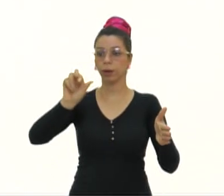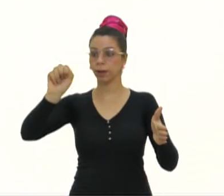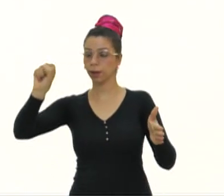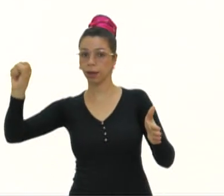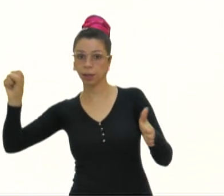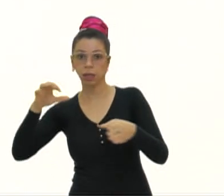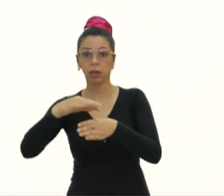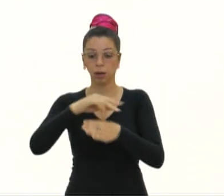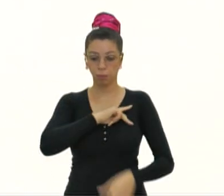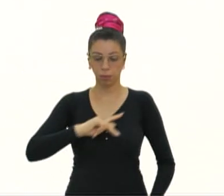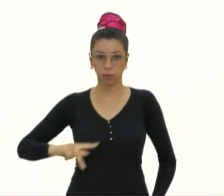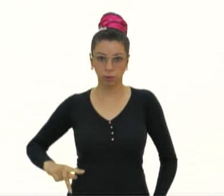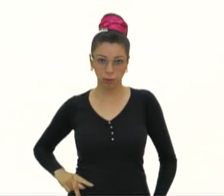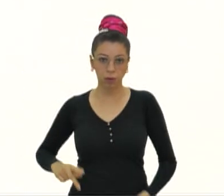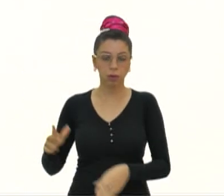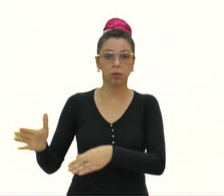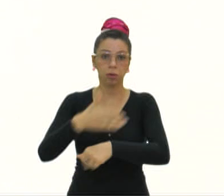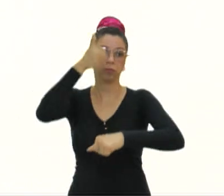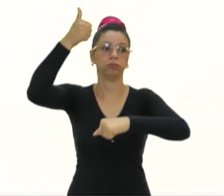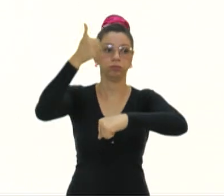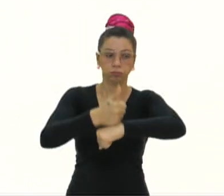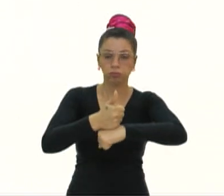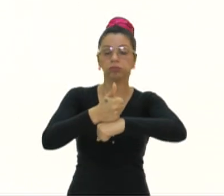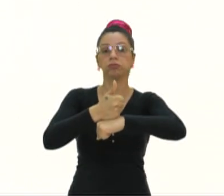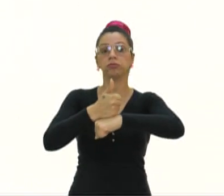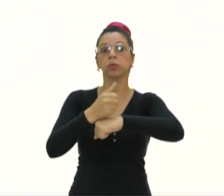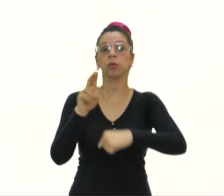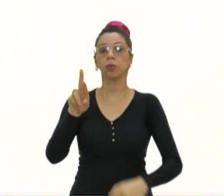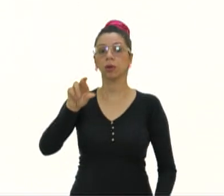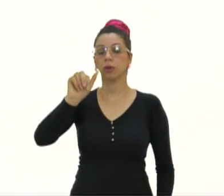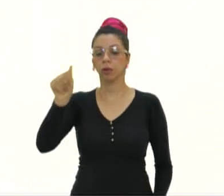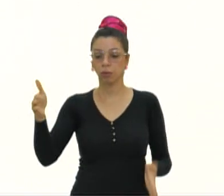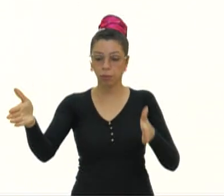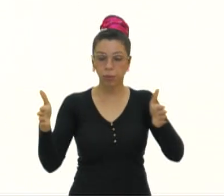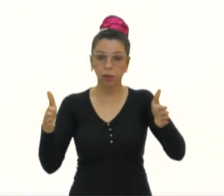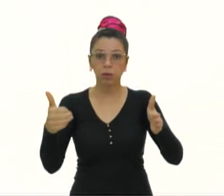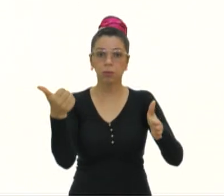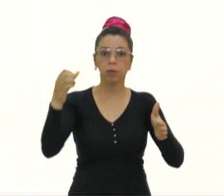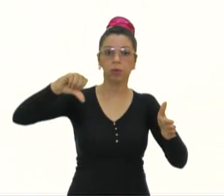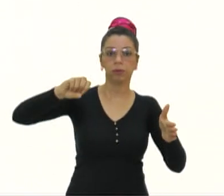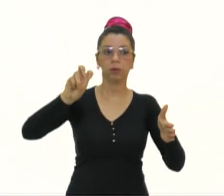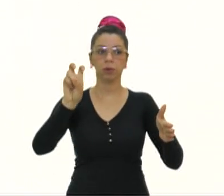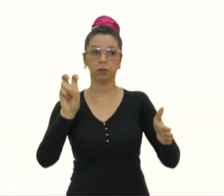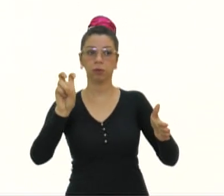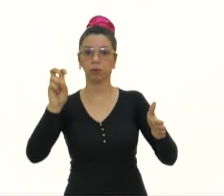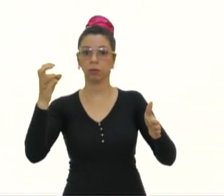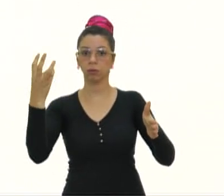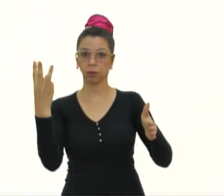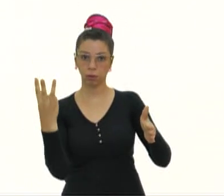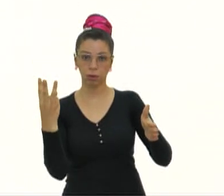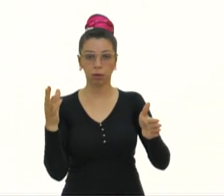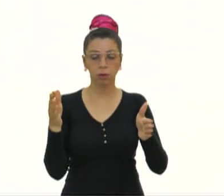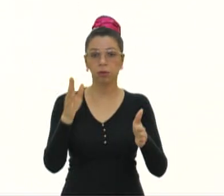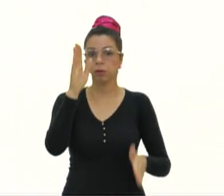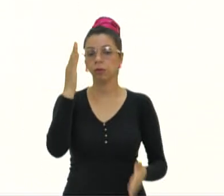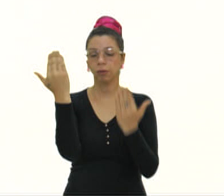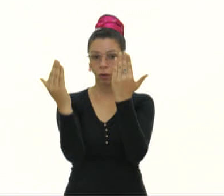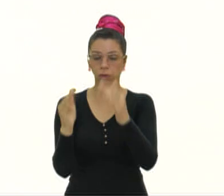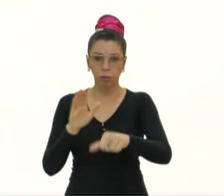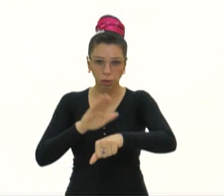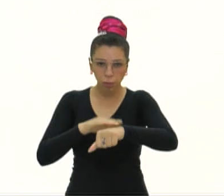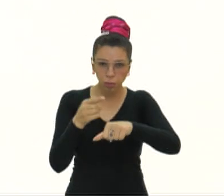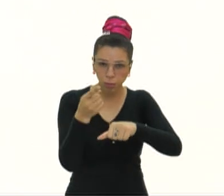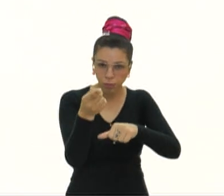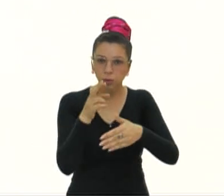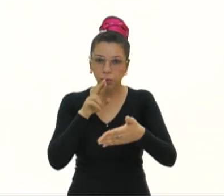o presidente, ele era governante da União Soviética durante o período que nós vamos analisar da história do Brasil nesta aula de hoje, ok? Vamos dar um tempinho aí